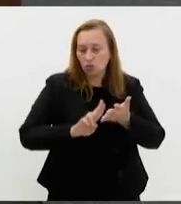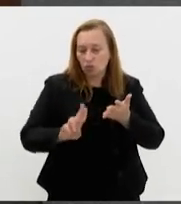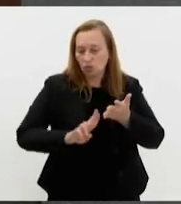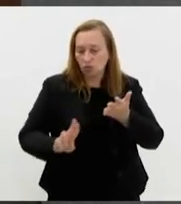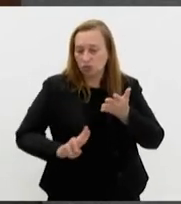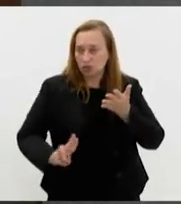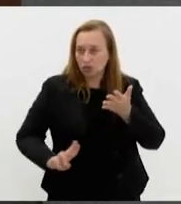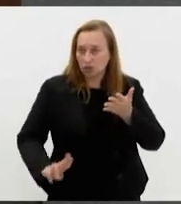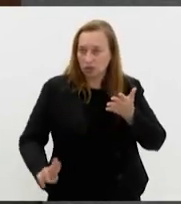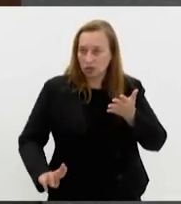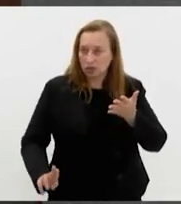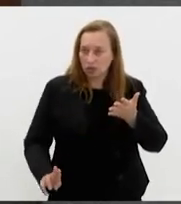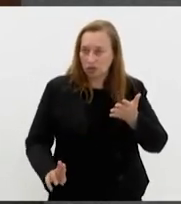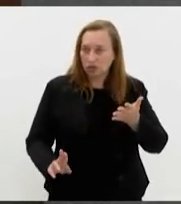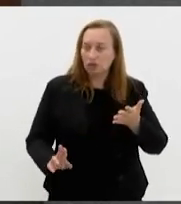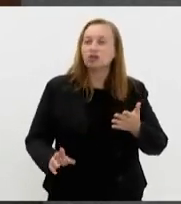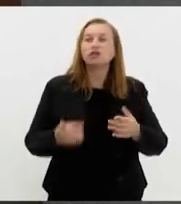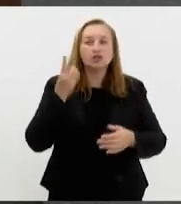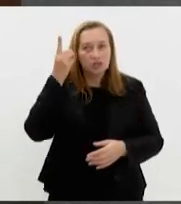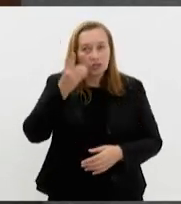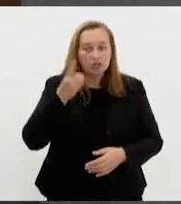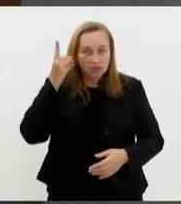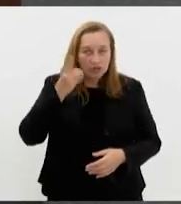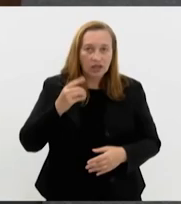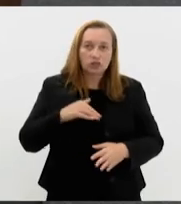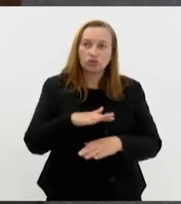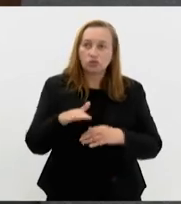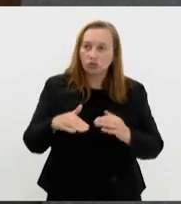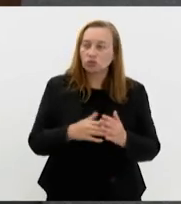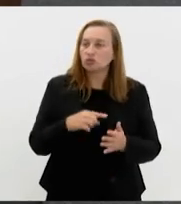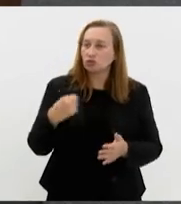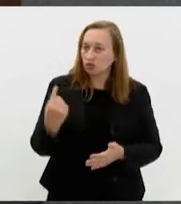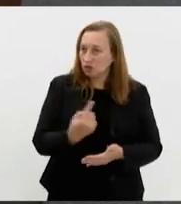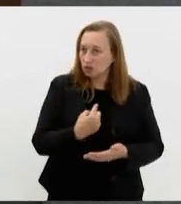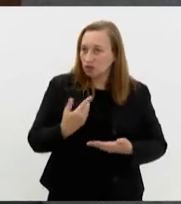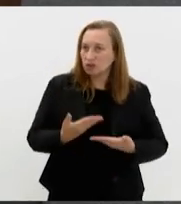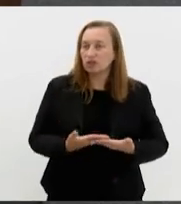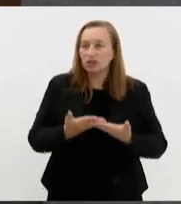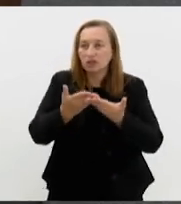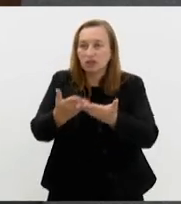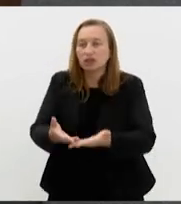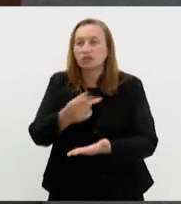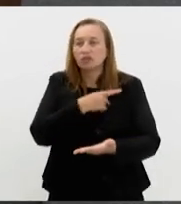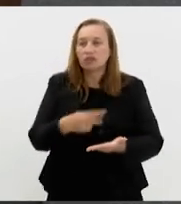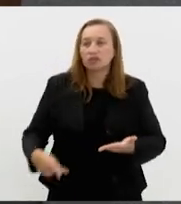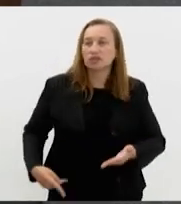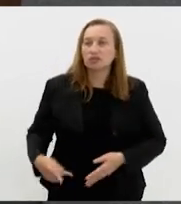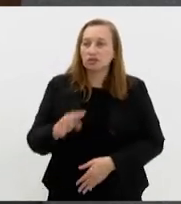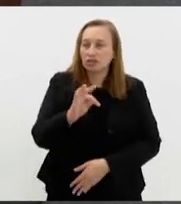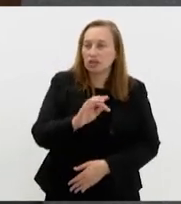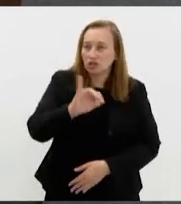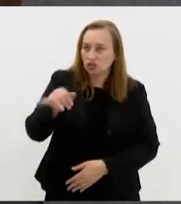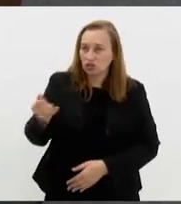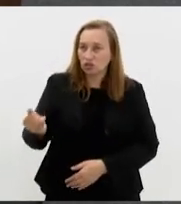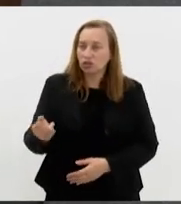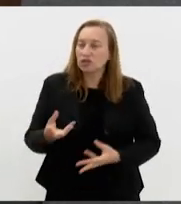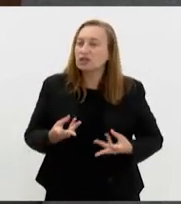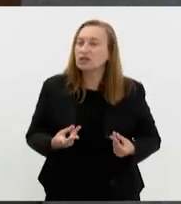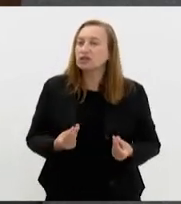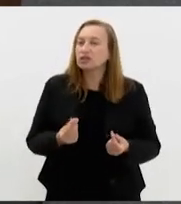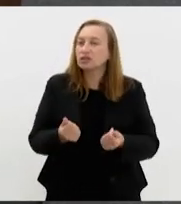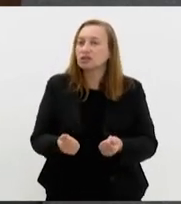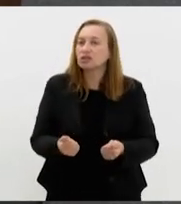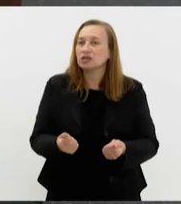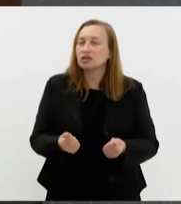nós, os deputados e a sociedade, endereçado por nós ao presidente do TJ, que se sensibilize